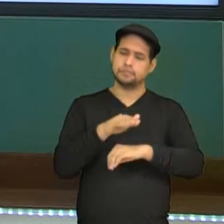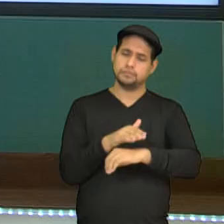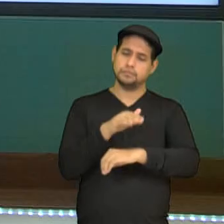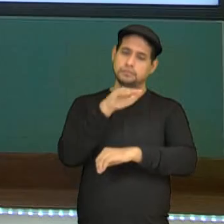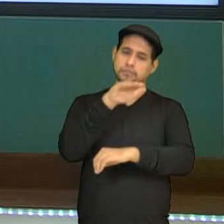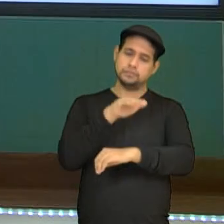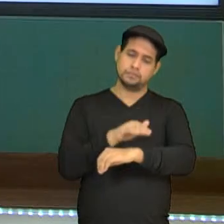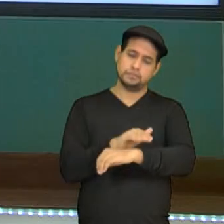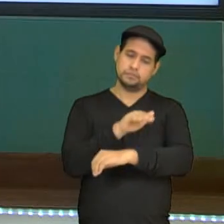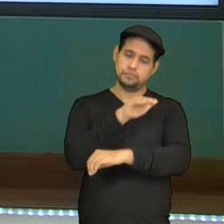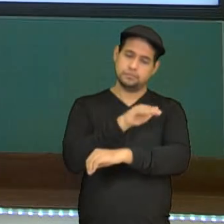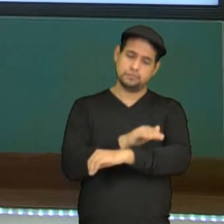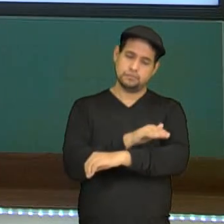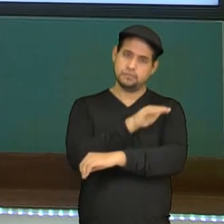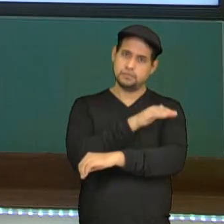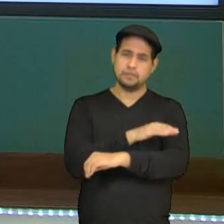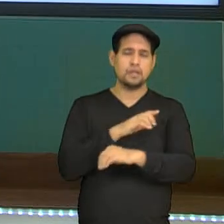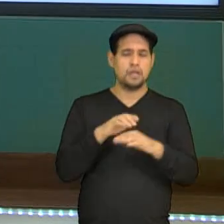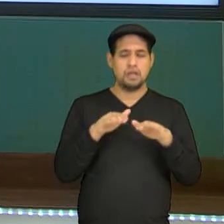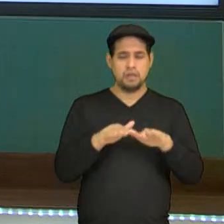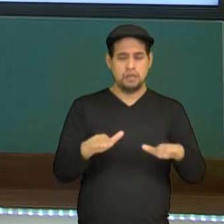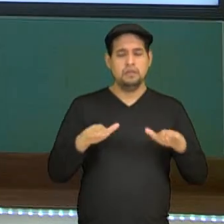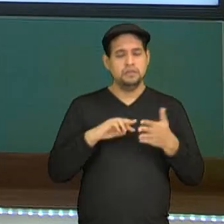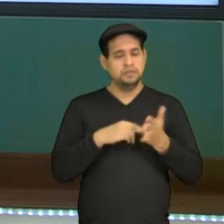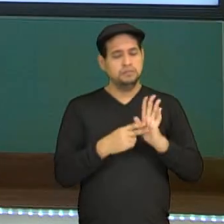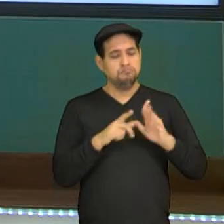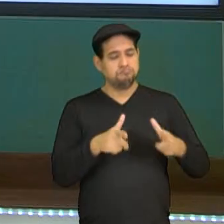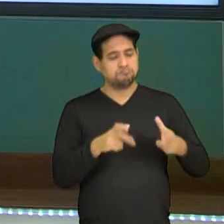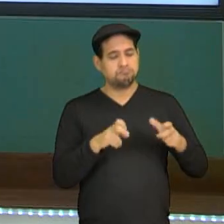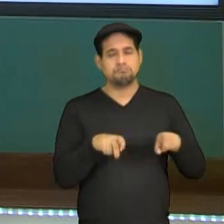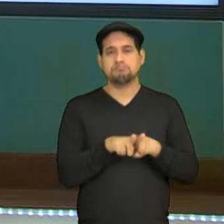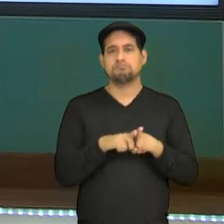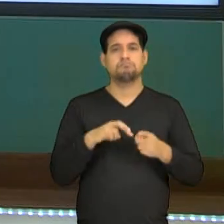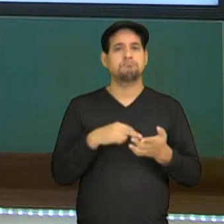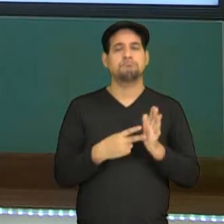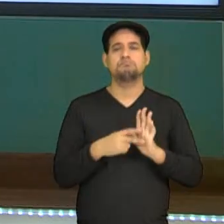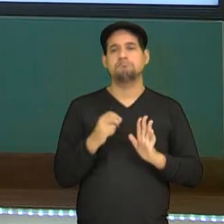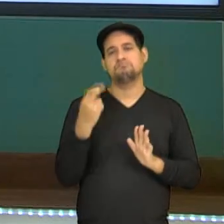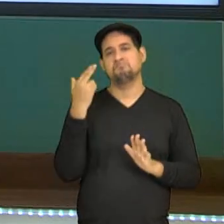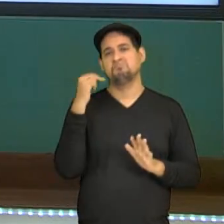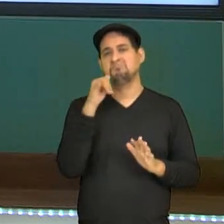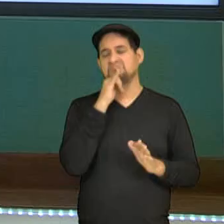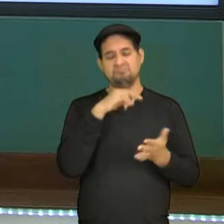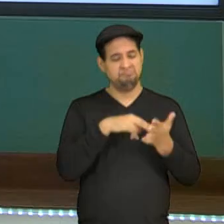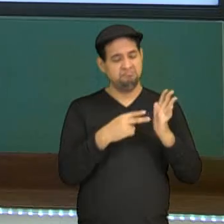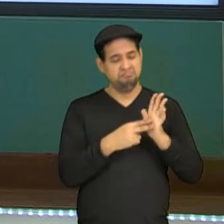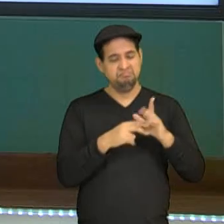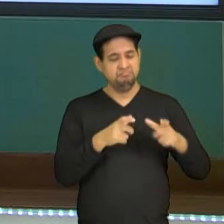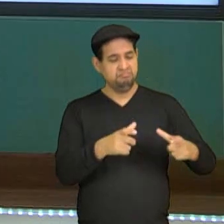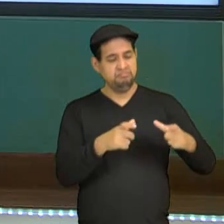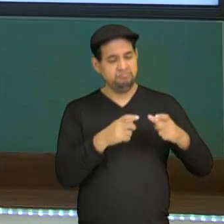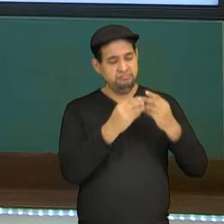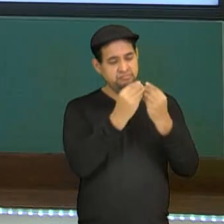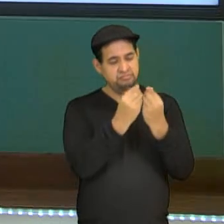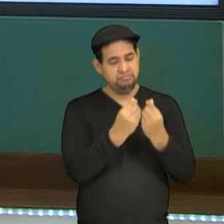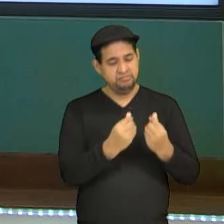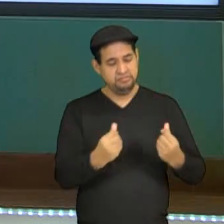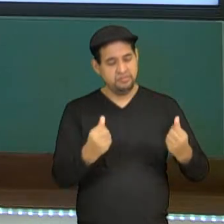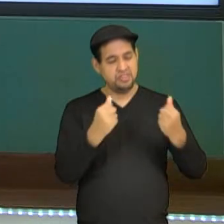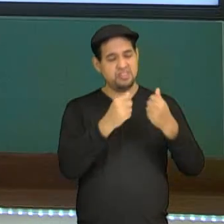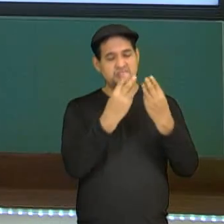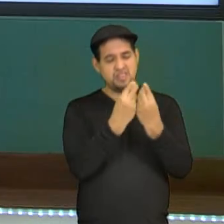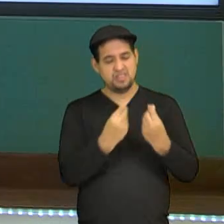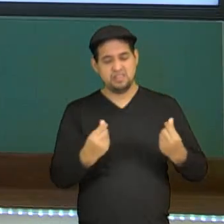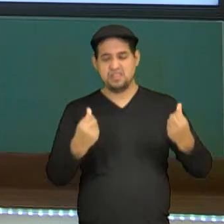área mais baixa, em que esta área mais baixa normalmente é uma área de sedimentação, uma área